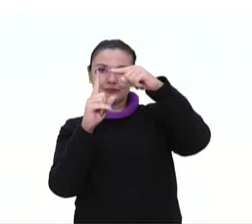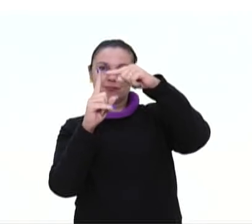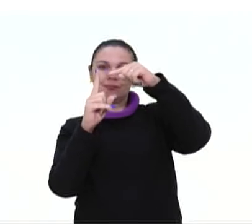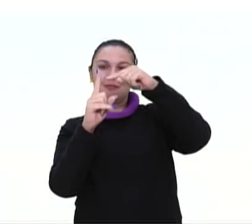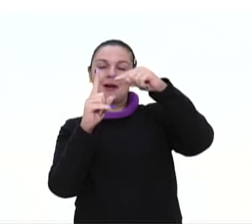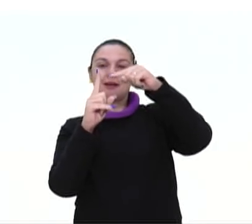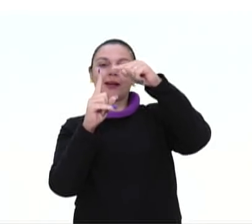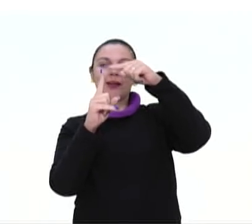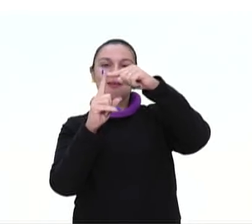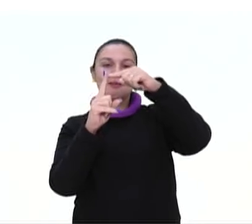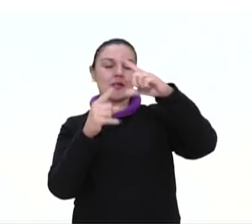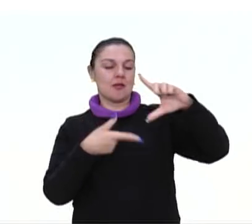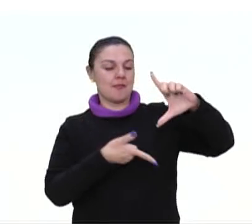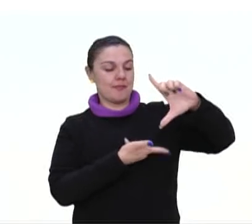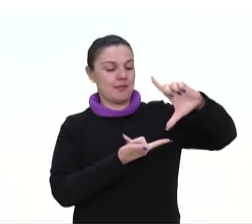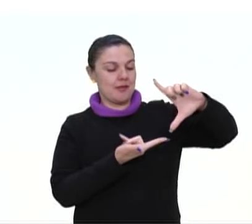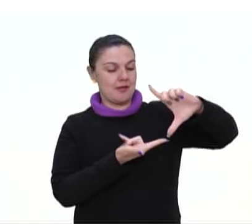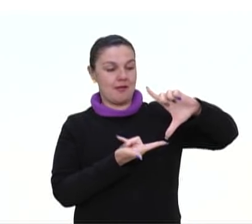um quadrilátero, né?